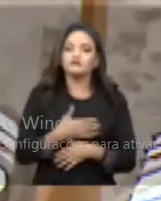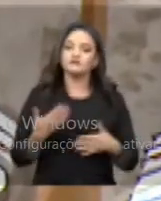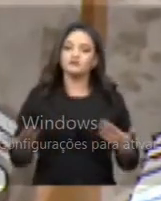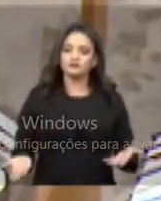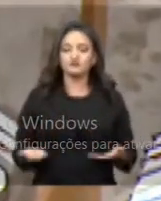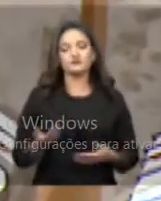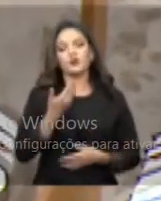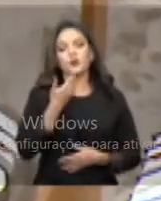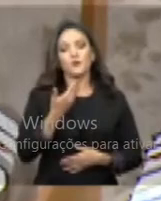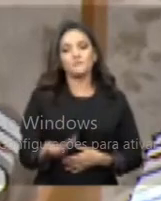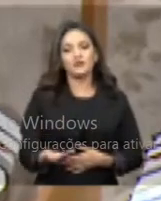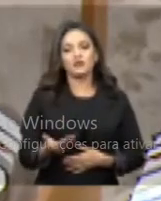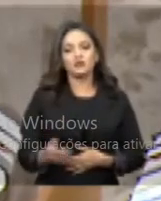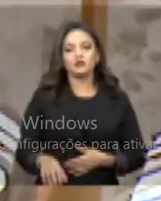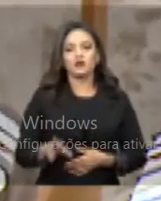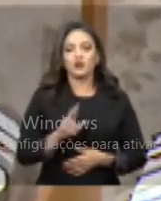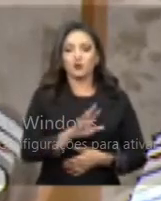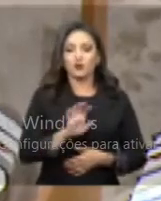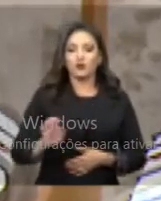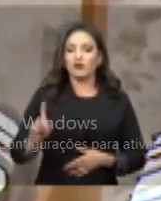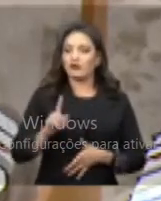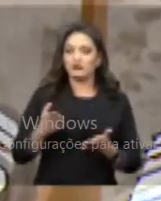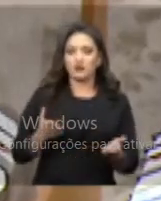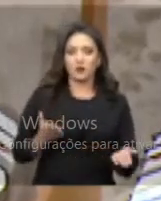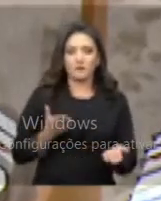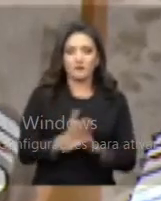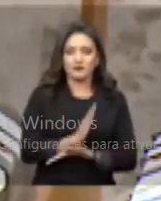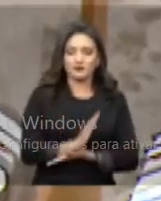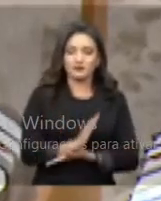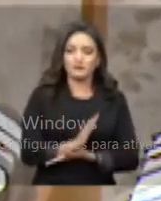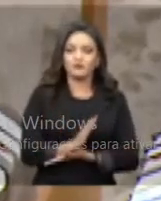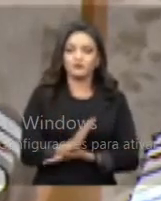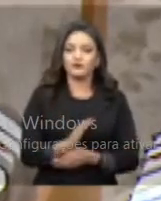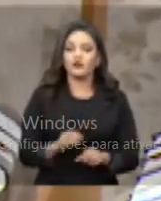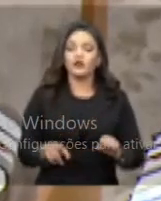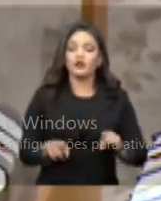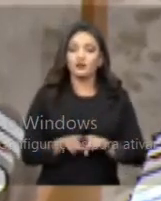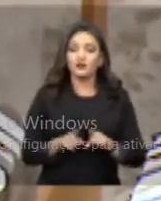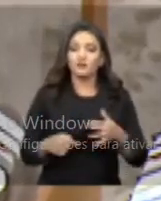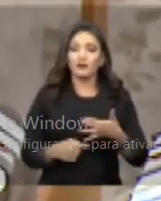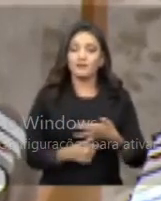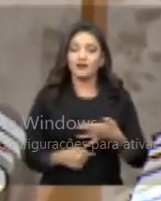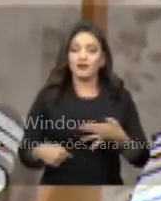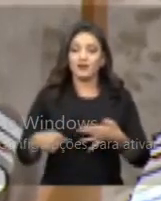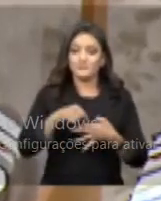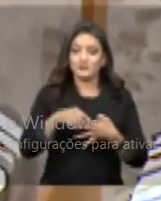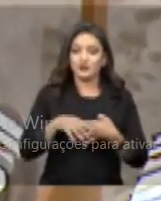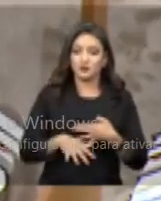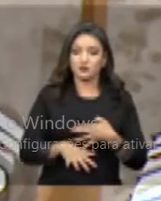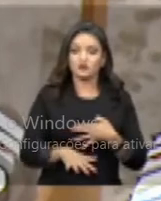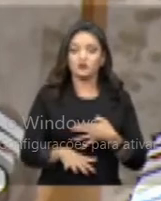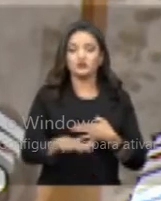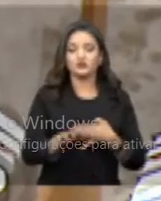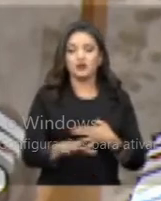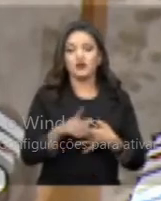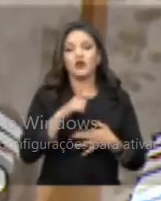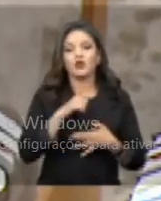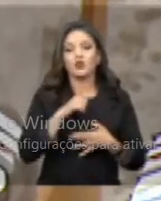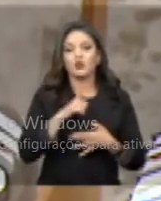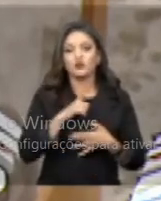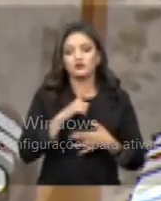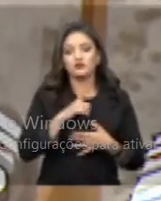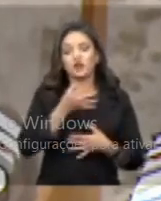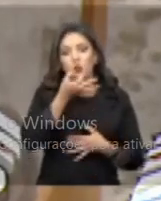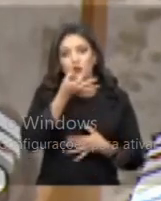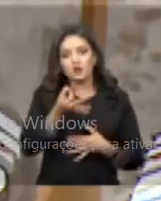pelo desprovimento do recurso extraordinário e, para fins de repercussão geral, apresento a Vossas